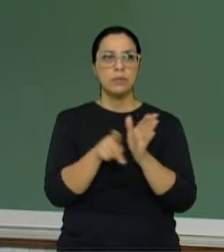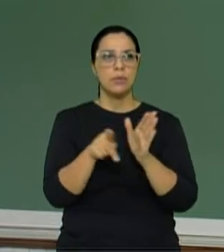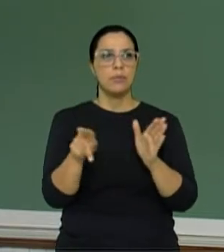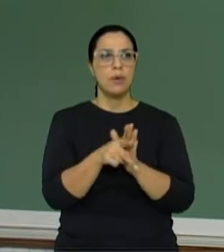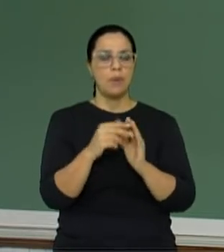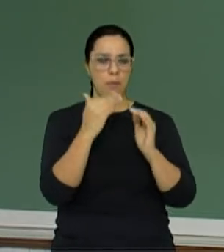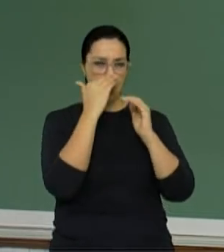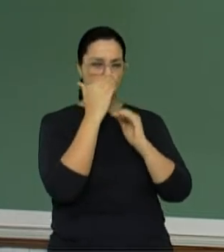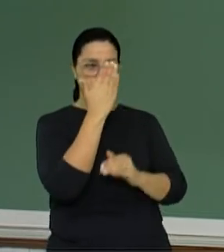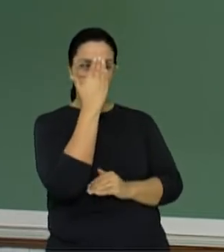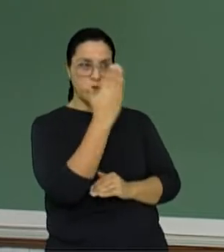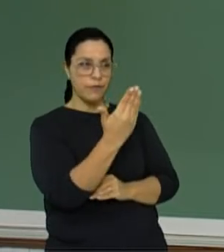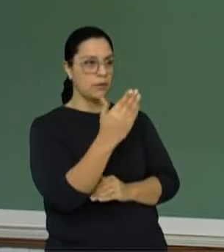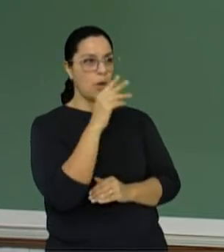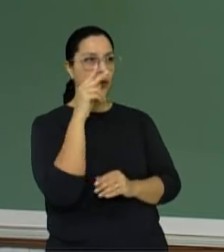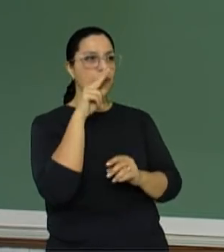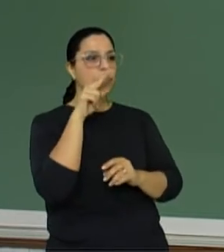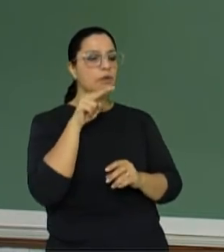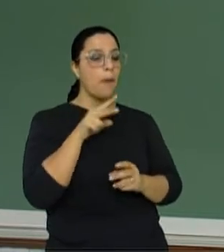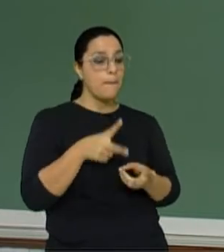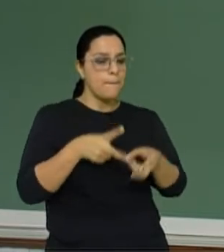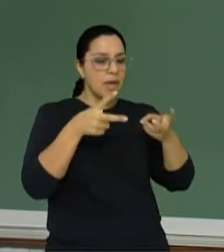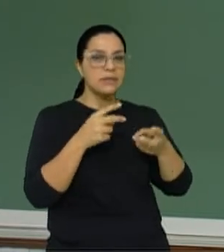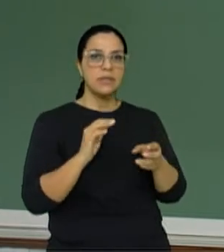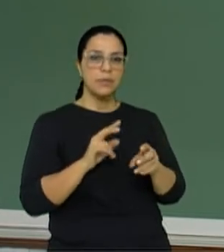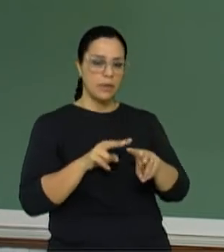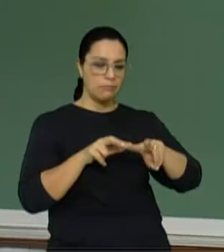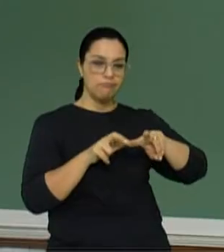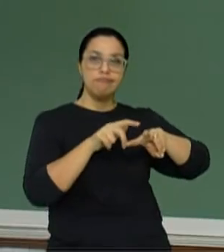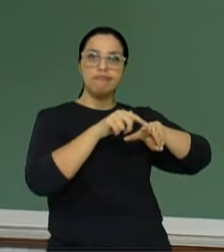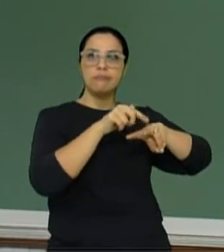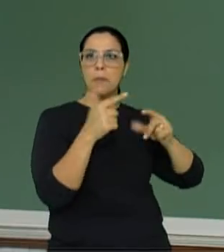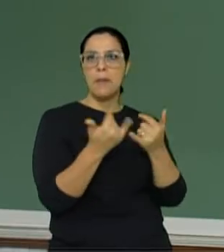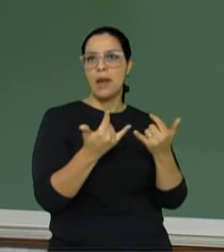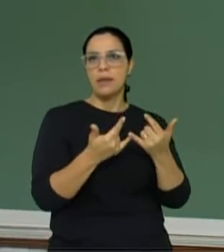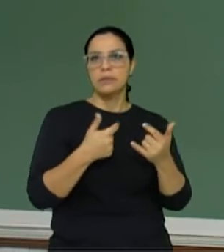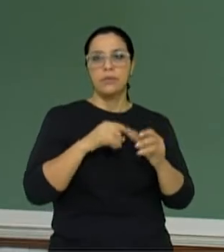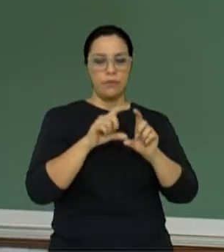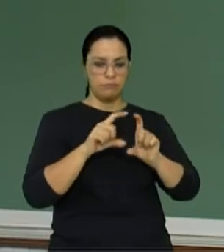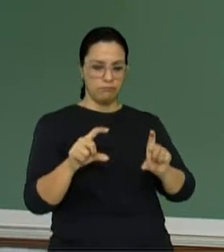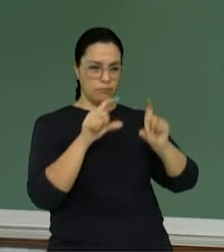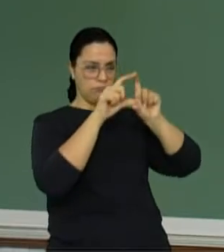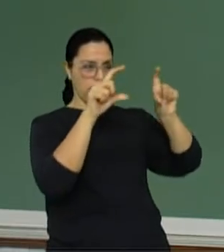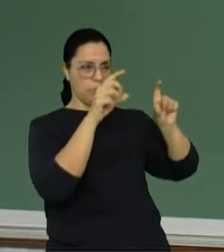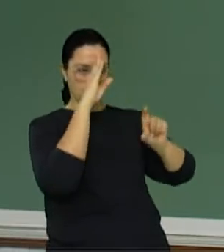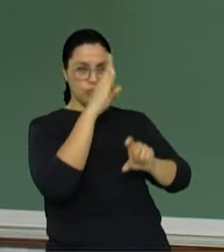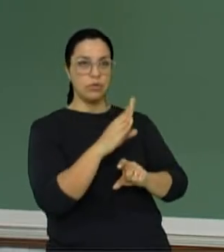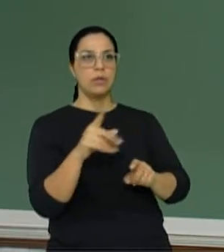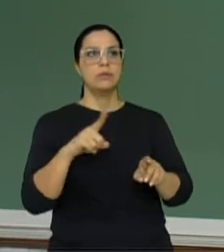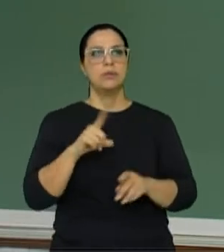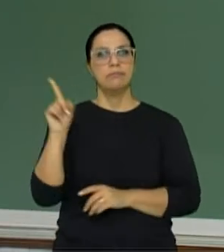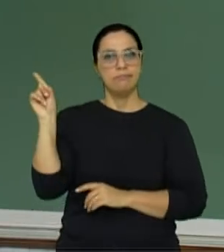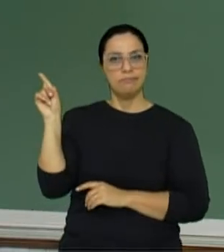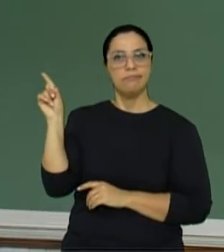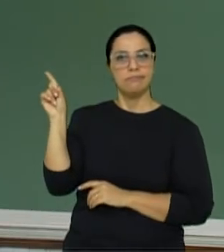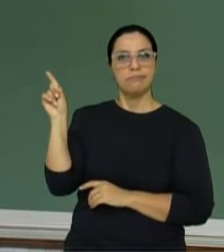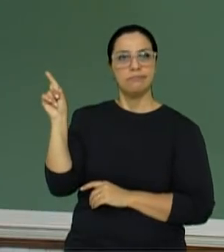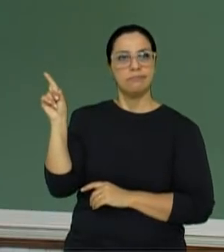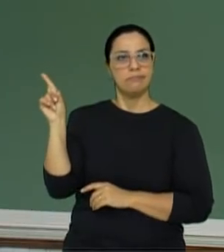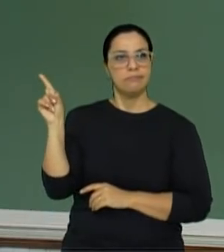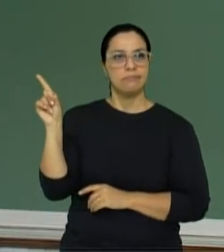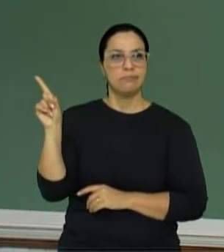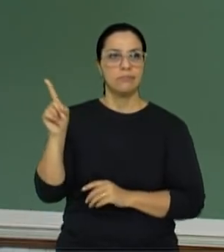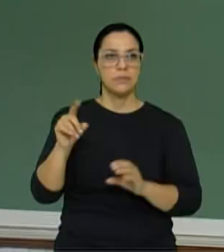perpendicular à minha vista, né? Eu não vou conseguir ver ela, eu vou conseguir ver só essa parte de baixo e essa parte de cima, ok? Essa